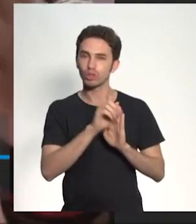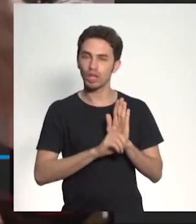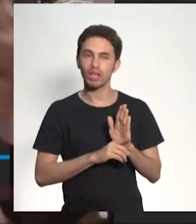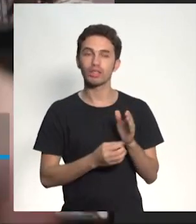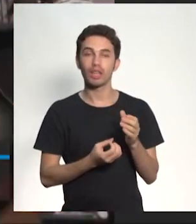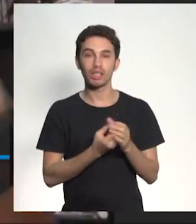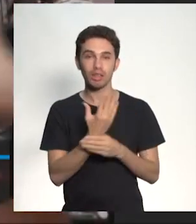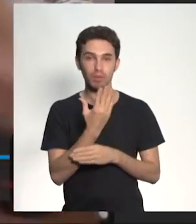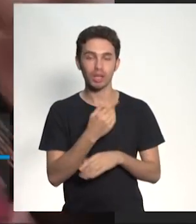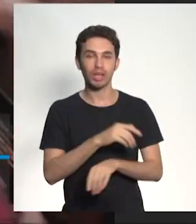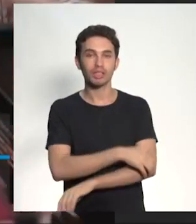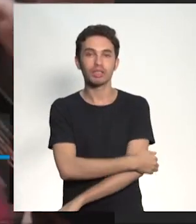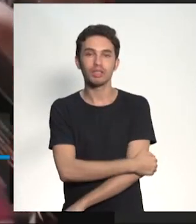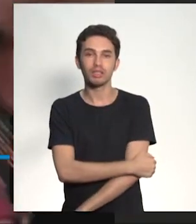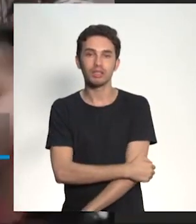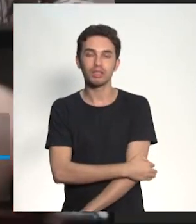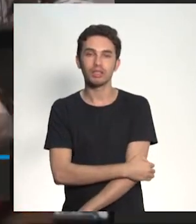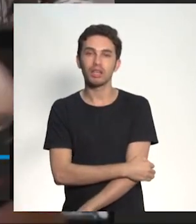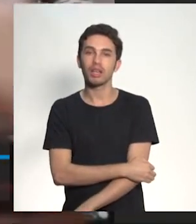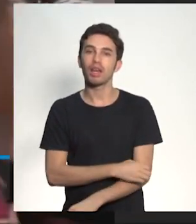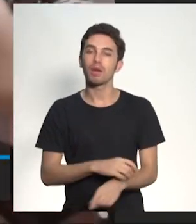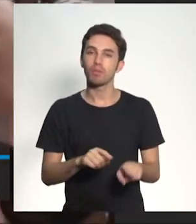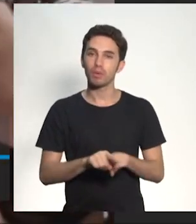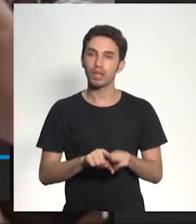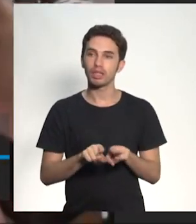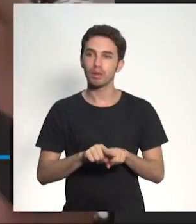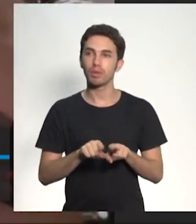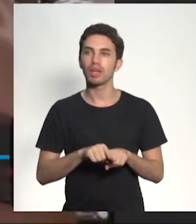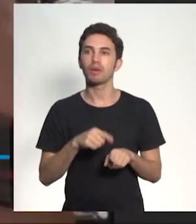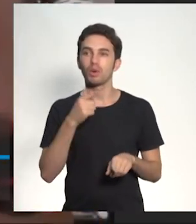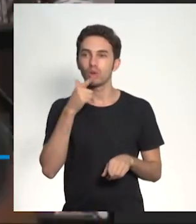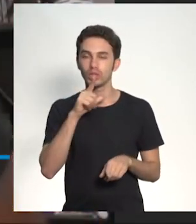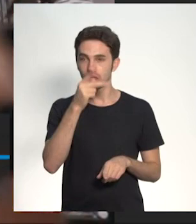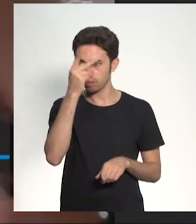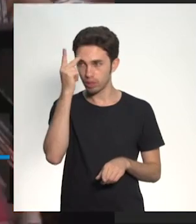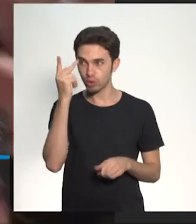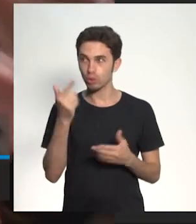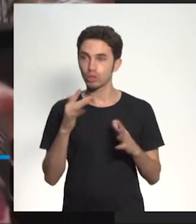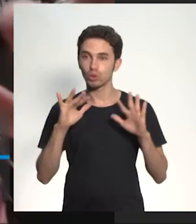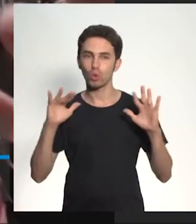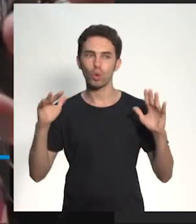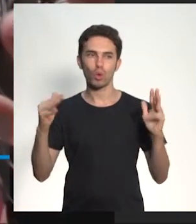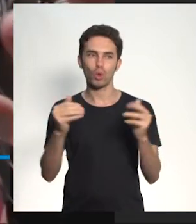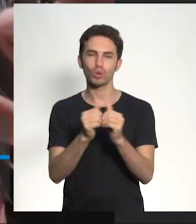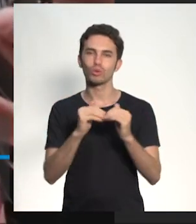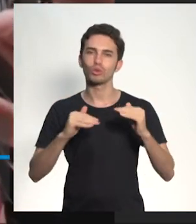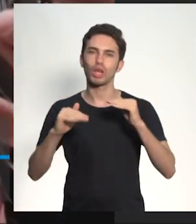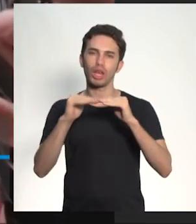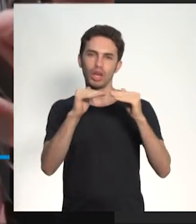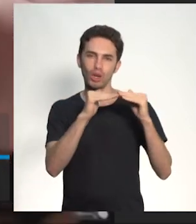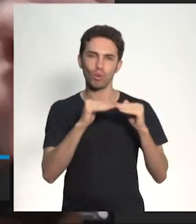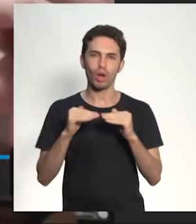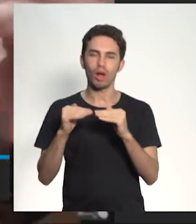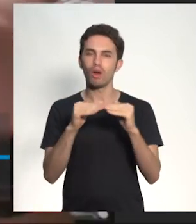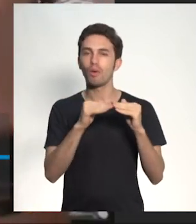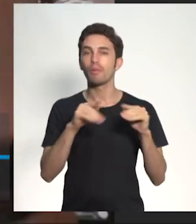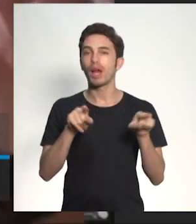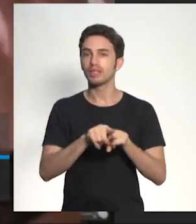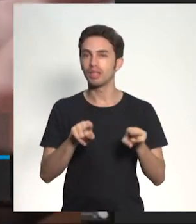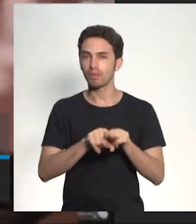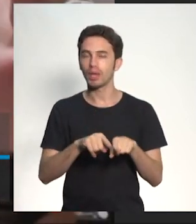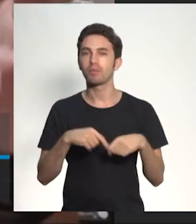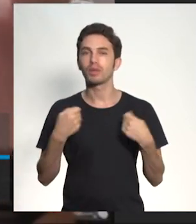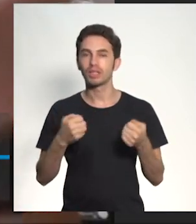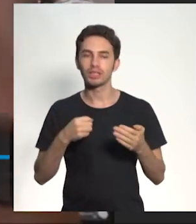aí, para justamente contemplar cada vez mais pessoas e trazer uma equidade cada vez maior para a sociedade, mas também a gente